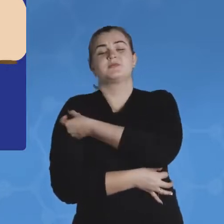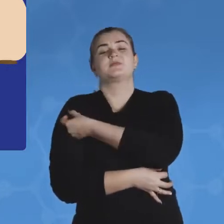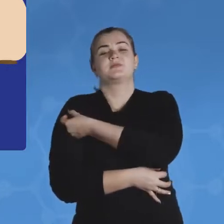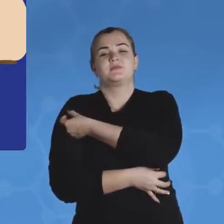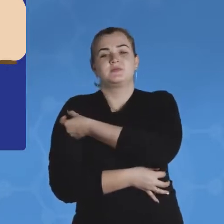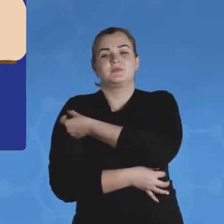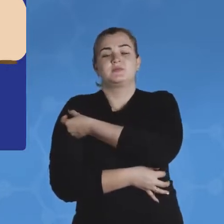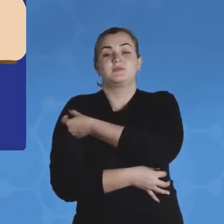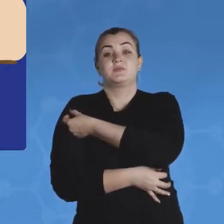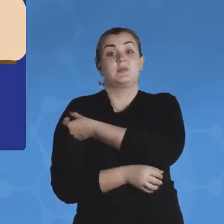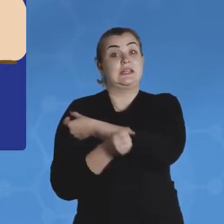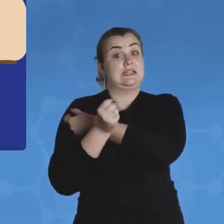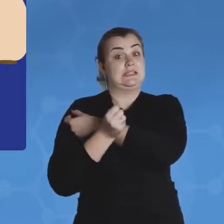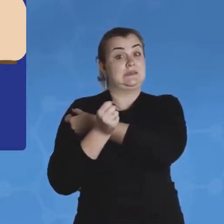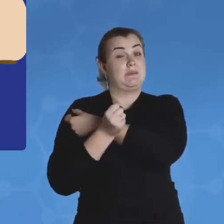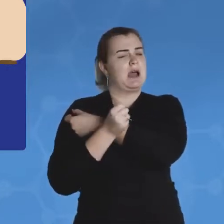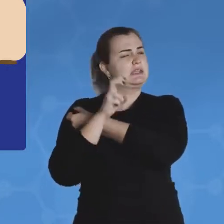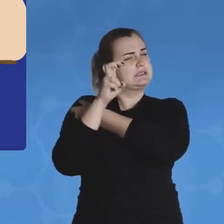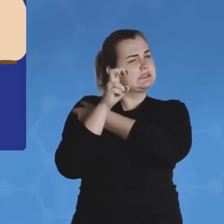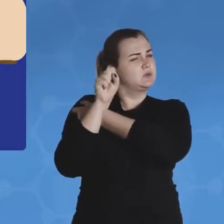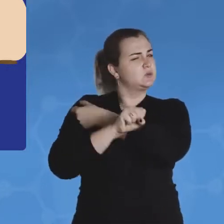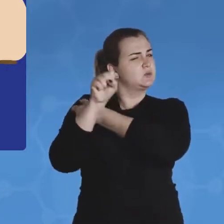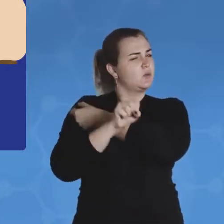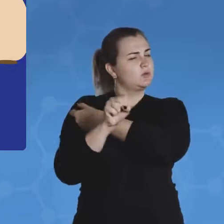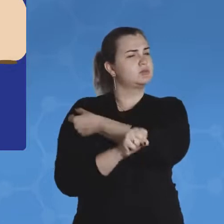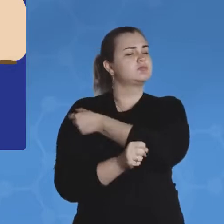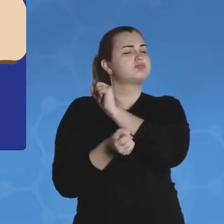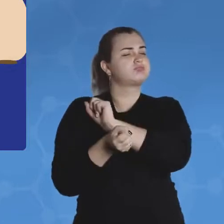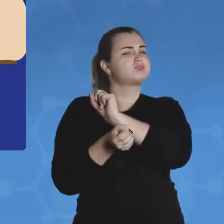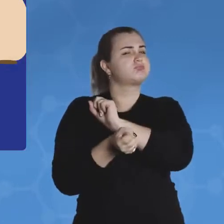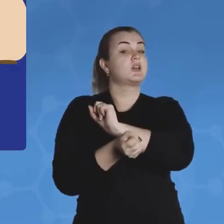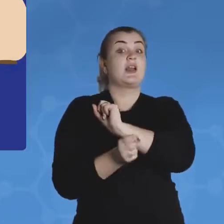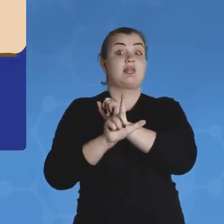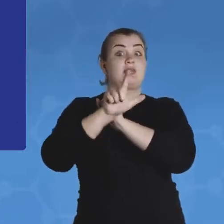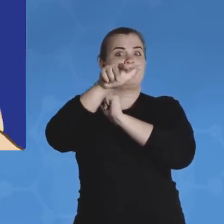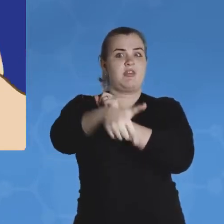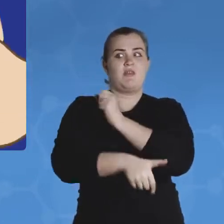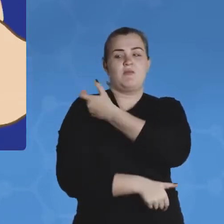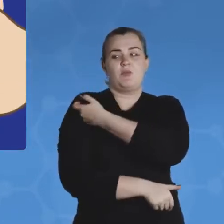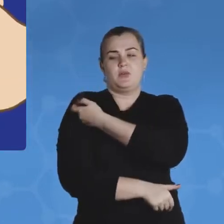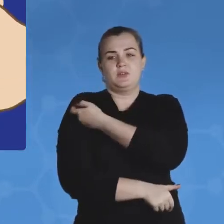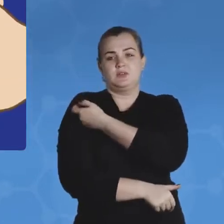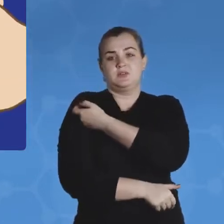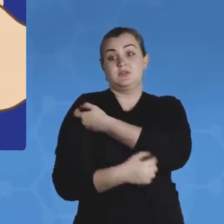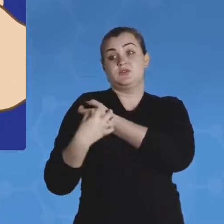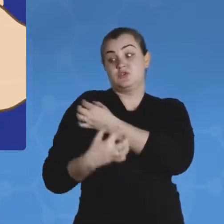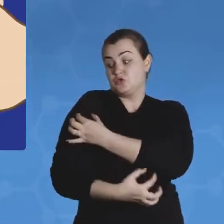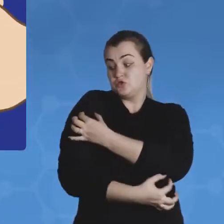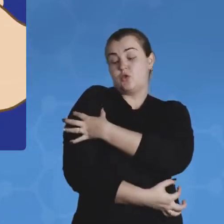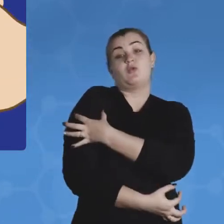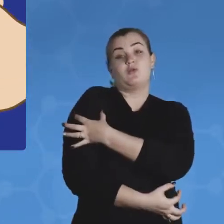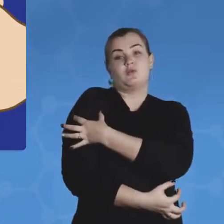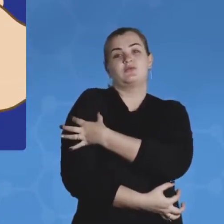mantenha o êmbolo pressionado por pelo menos 5 segundos. Em seguida, solte a prega subcutânea